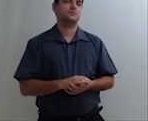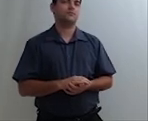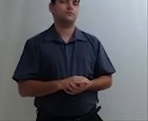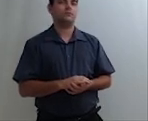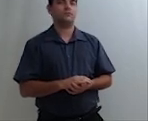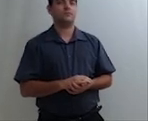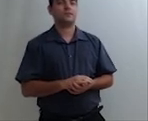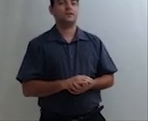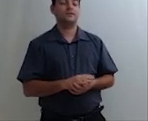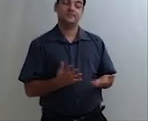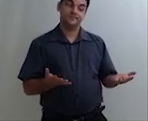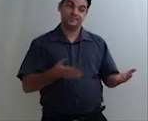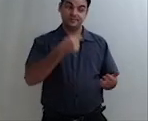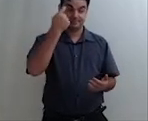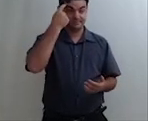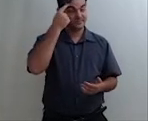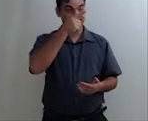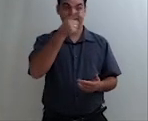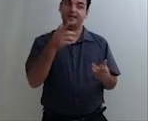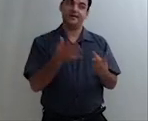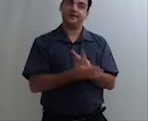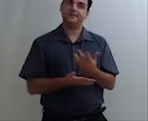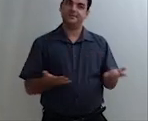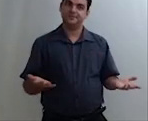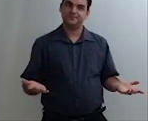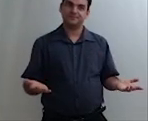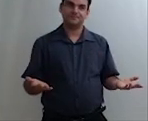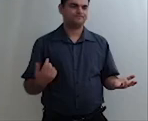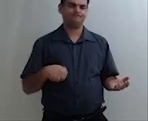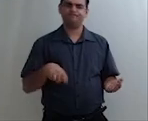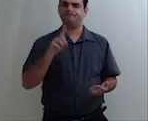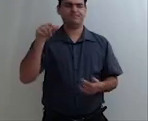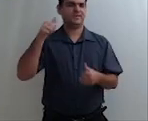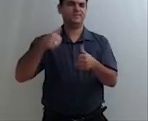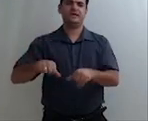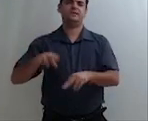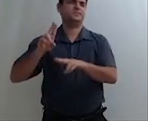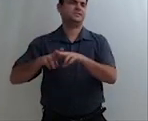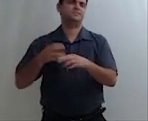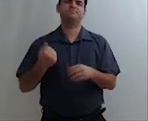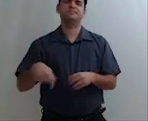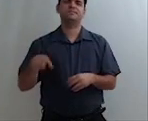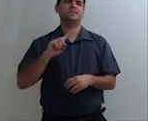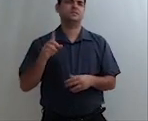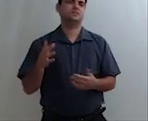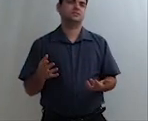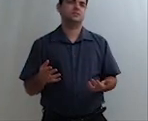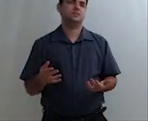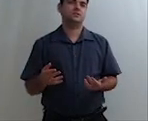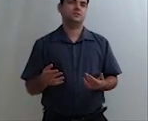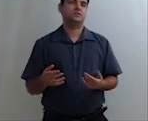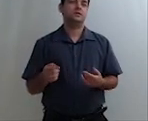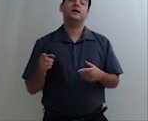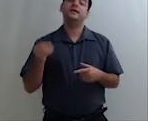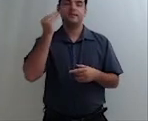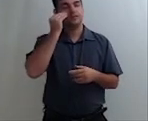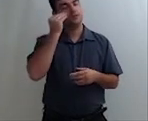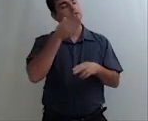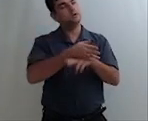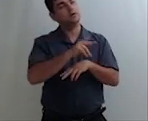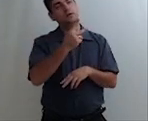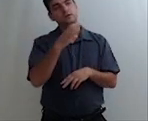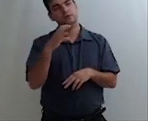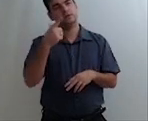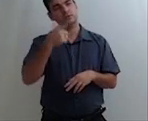total ilegalidade e desnecessidade da manutenção da prisão o presidente causídico impetrou abes corpos junto ao Tribunal de